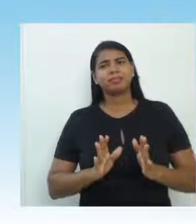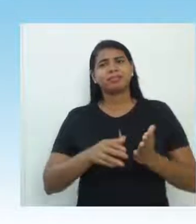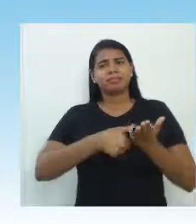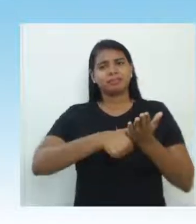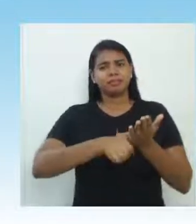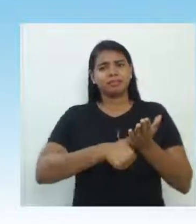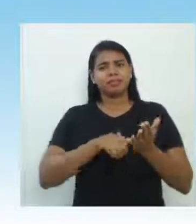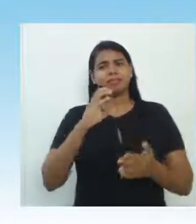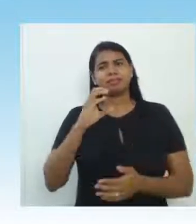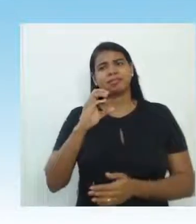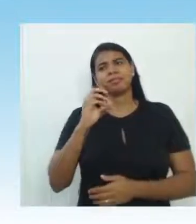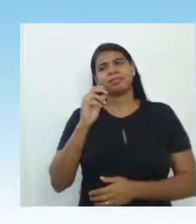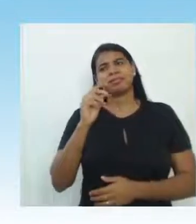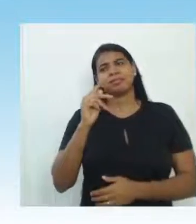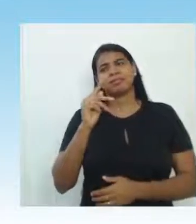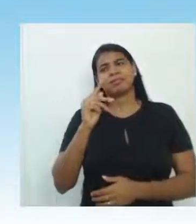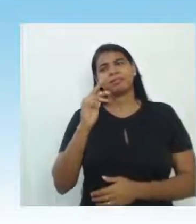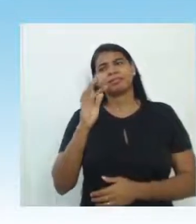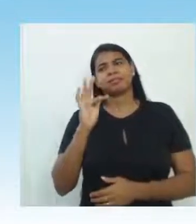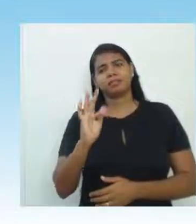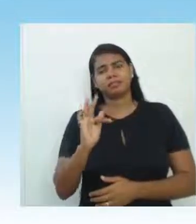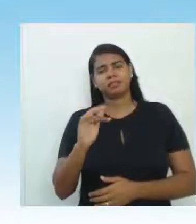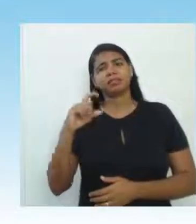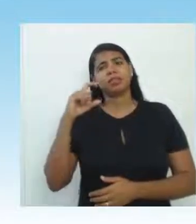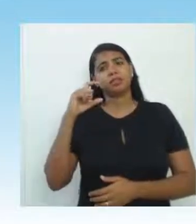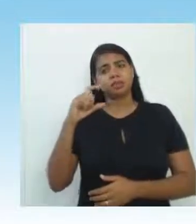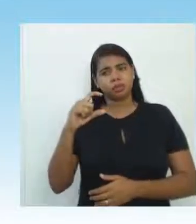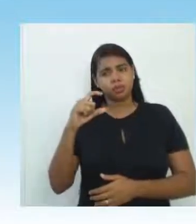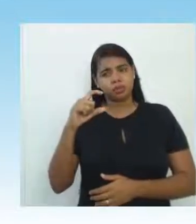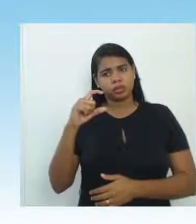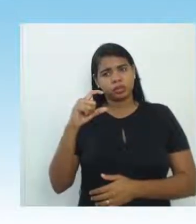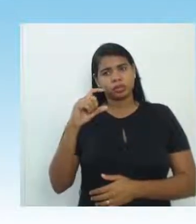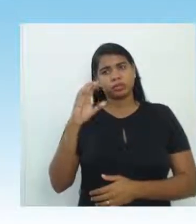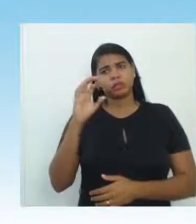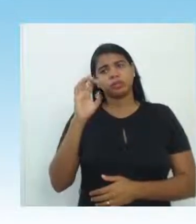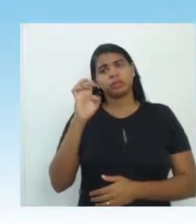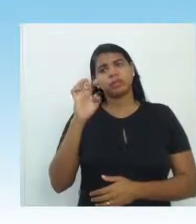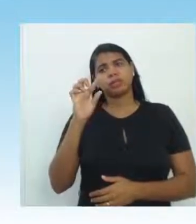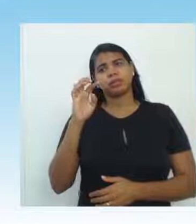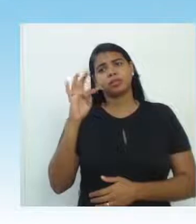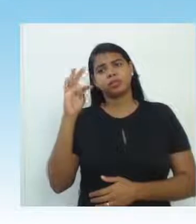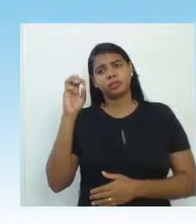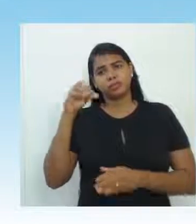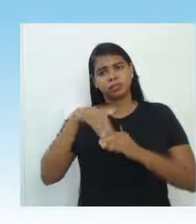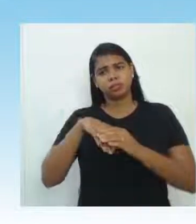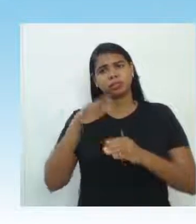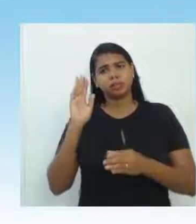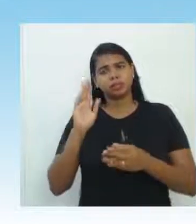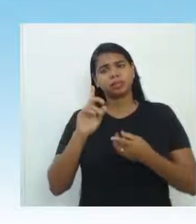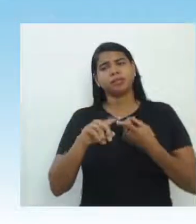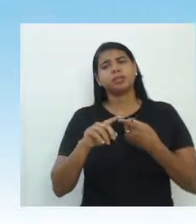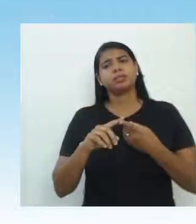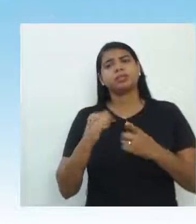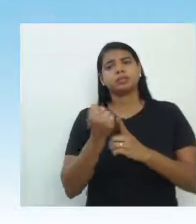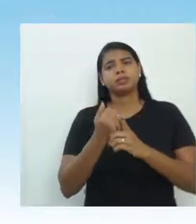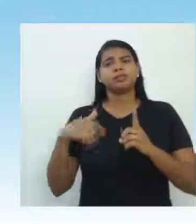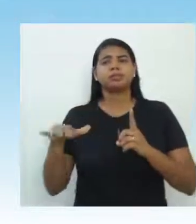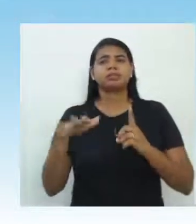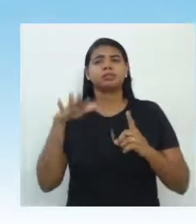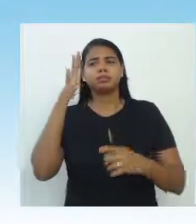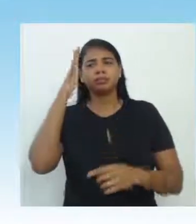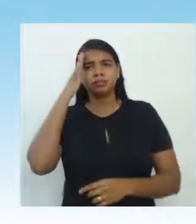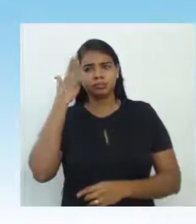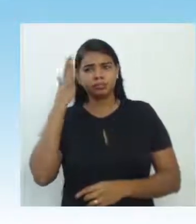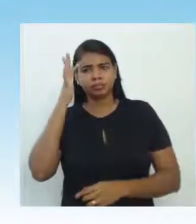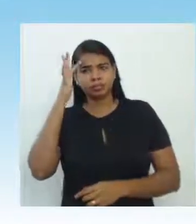o CPF, o título de eleitor, Exatamente. certo? Lembrar que cidadão também é aquele que pode o quê? Reger não, como é que eu posso?